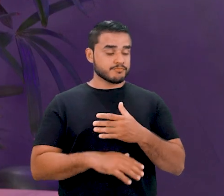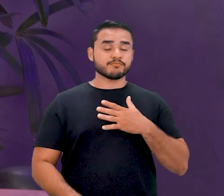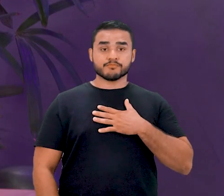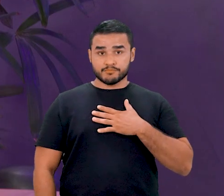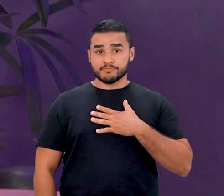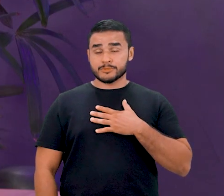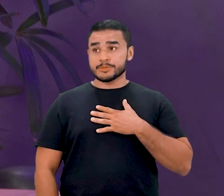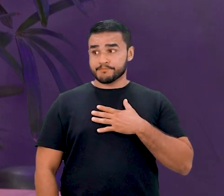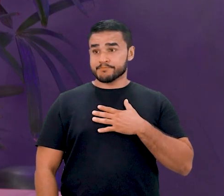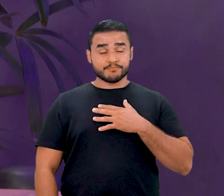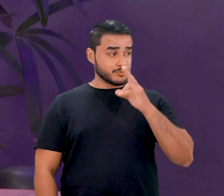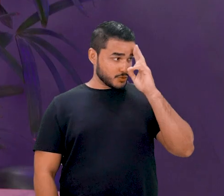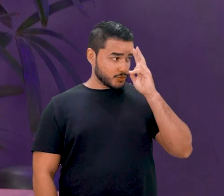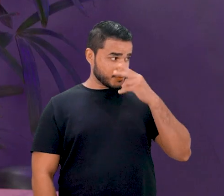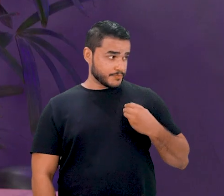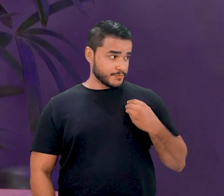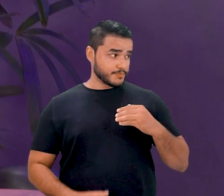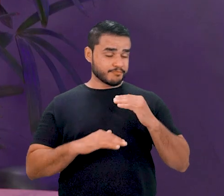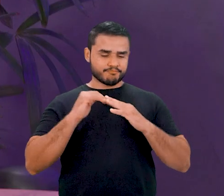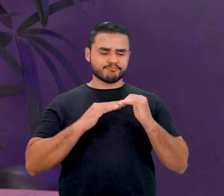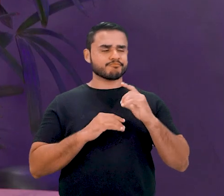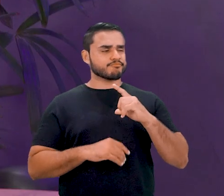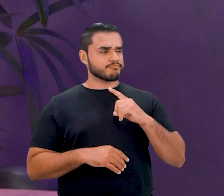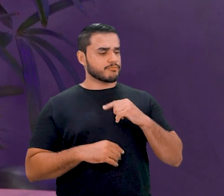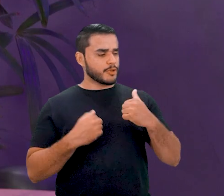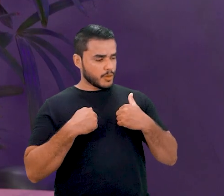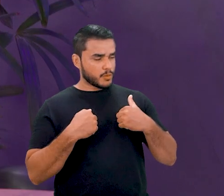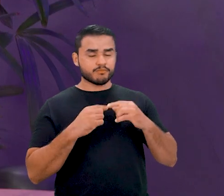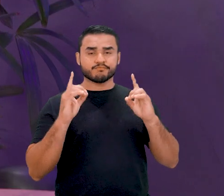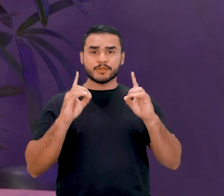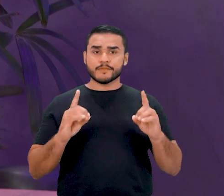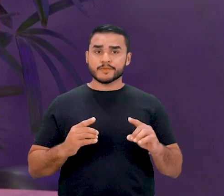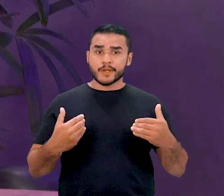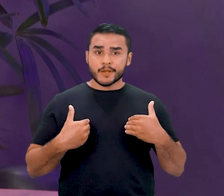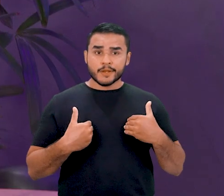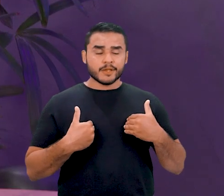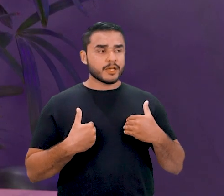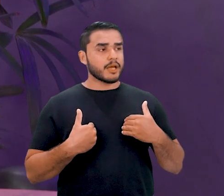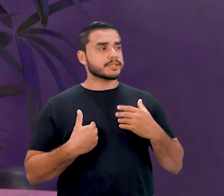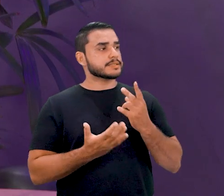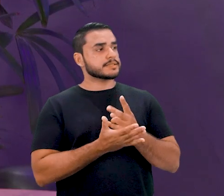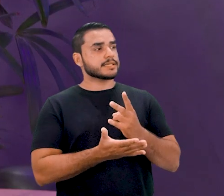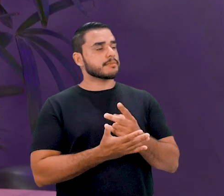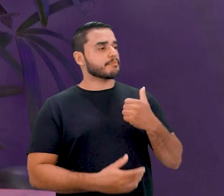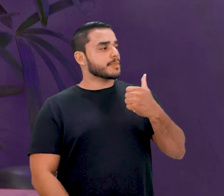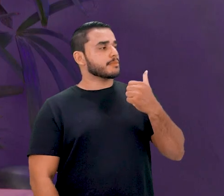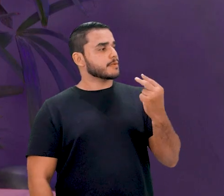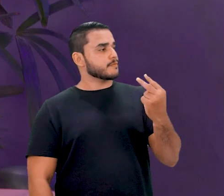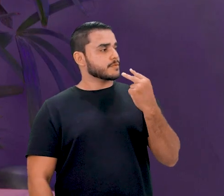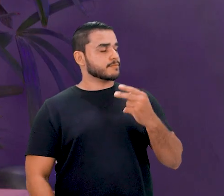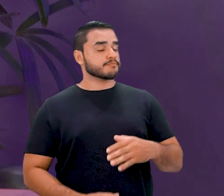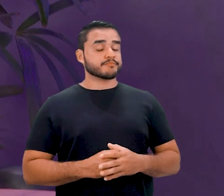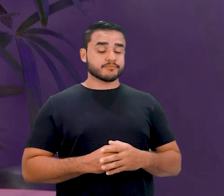toda a minha trajetória profissional, as pessoas viam a minha deficiência antes de verem o meu potencial. E quando eu fui